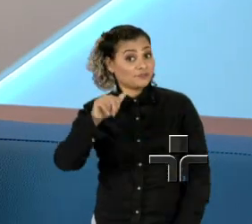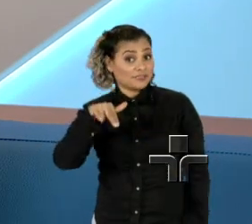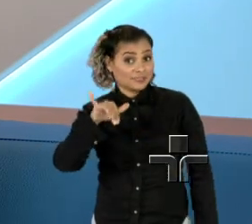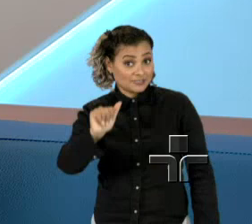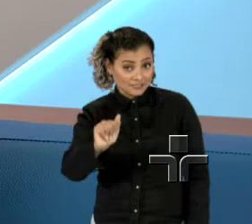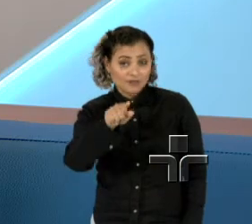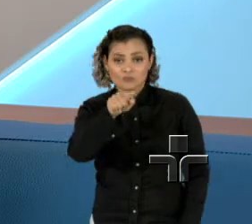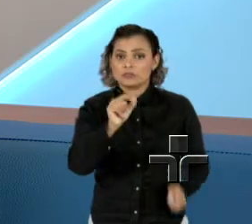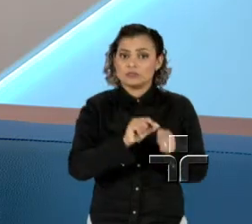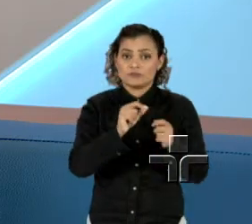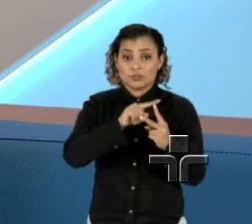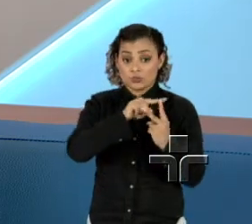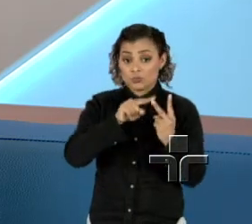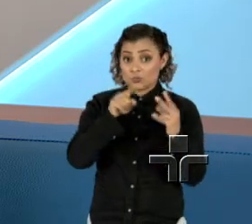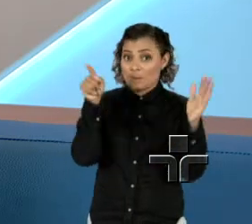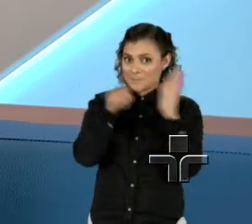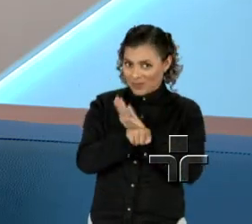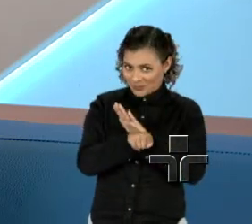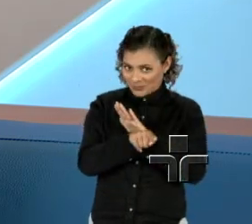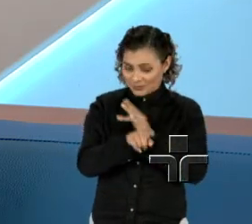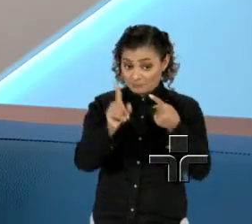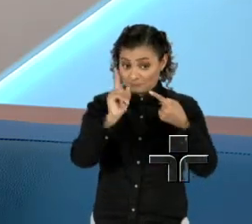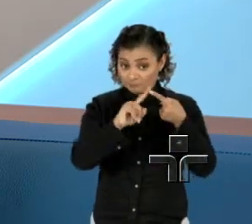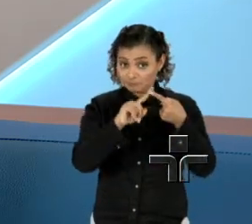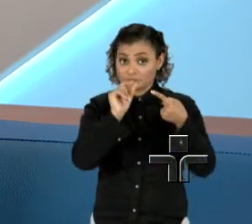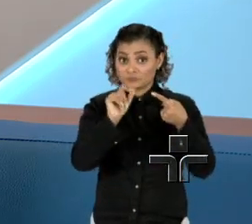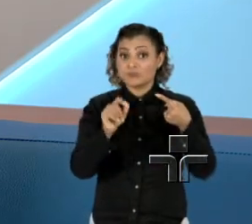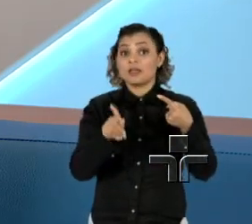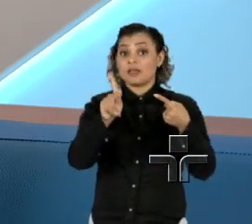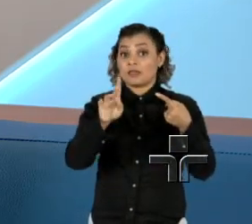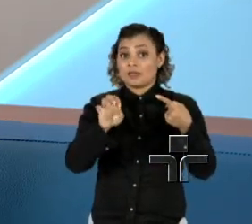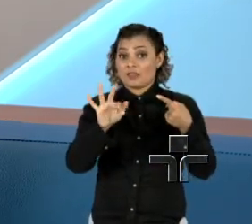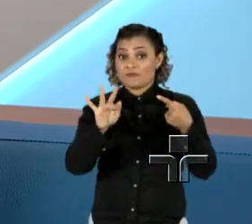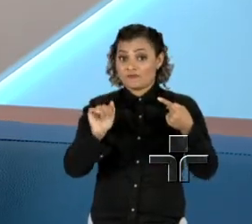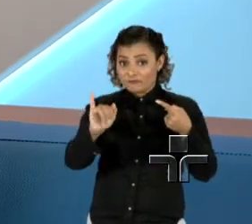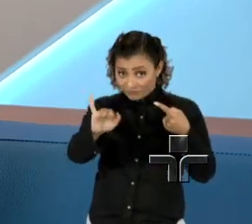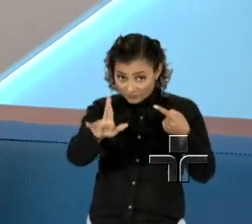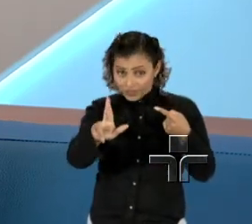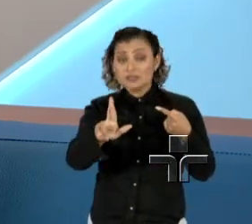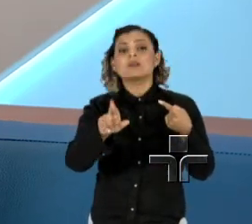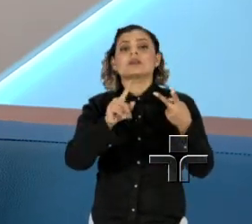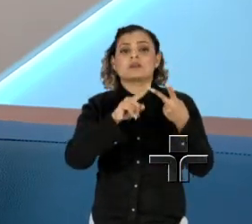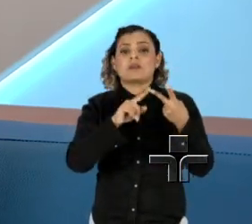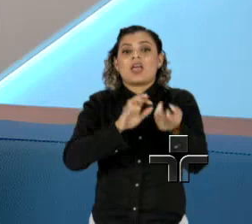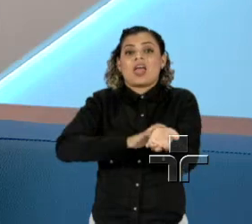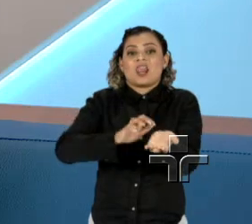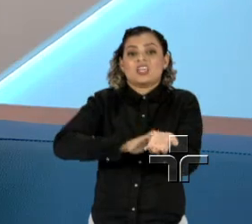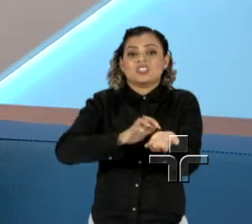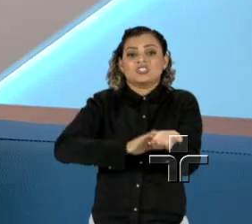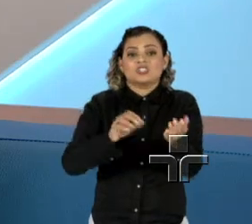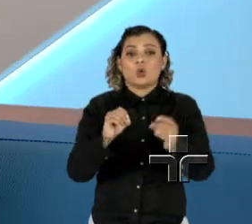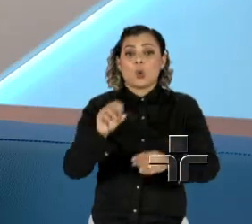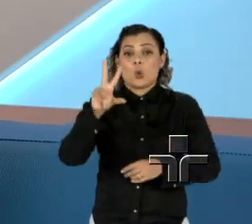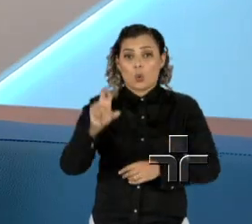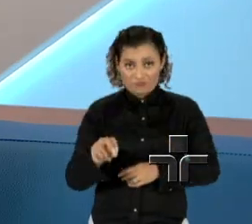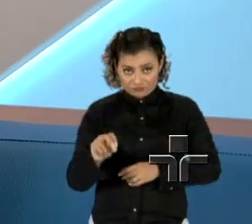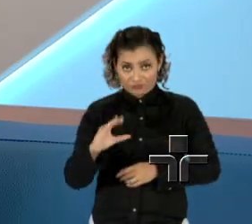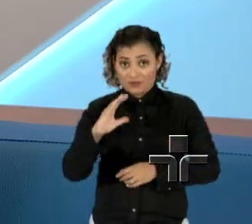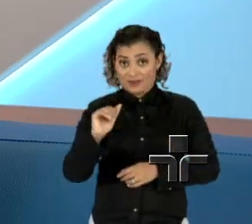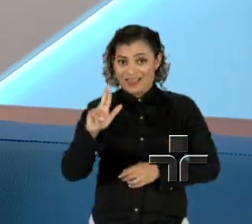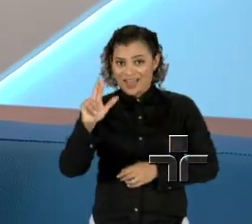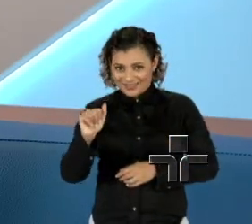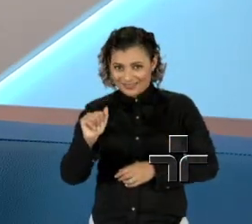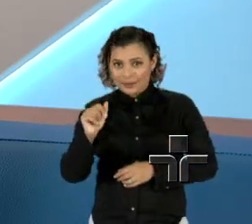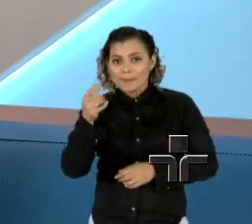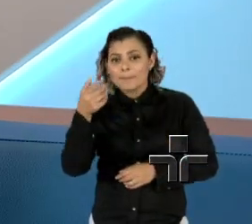você fez 2 perguntas. Uma pergunta é sobre o kefir e outra pergunta sobre a alergia à clara do ovo. Caso